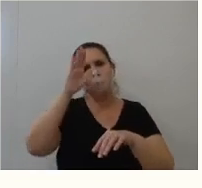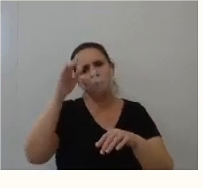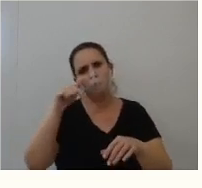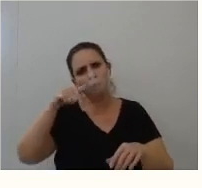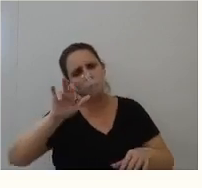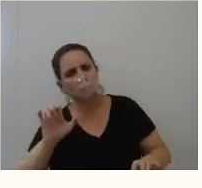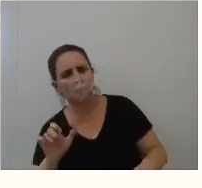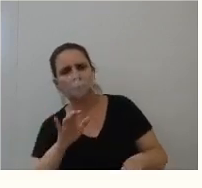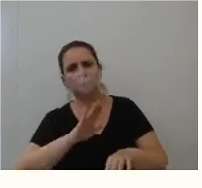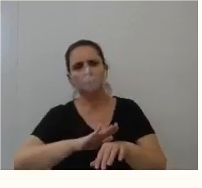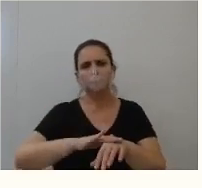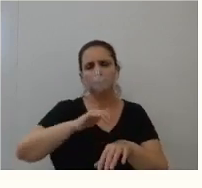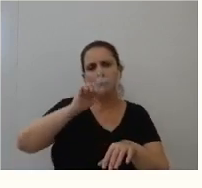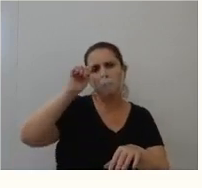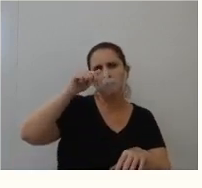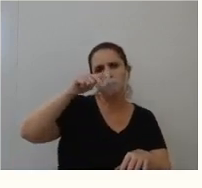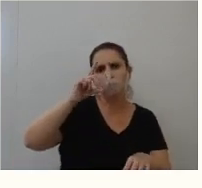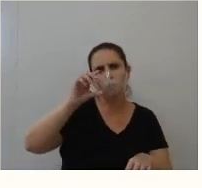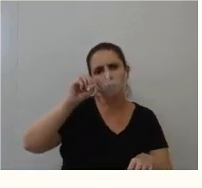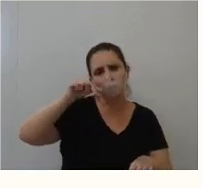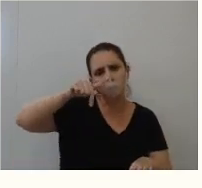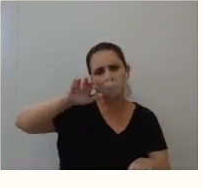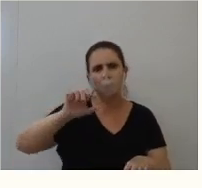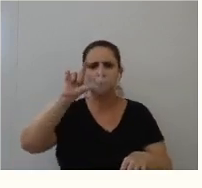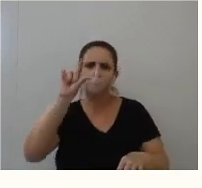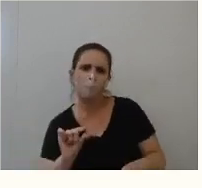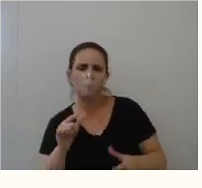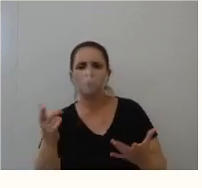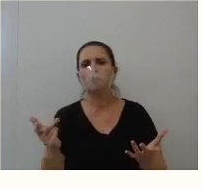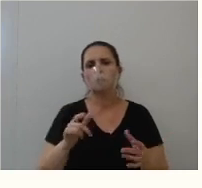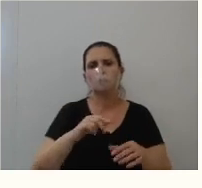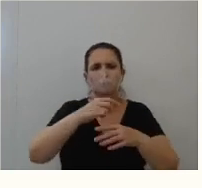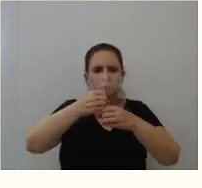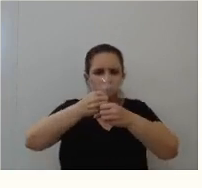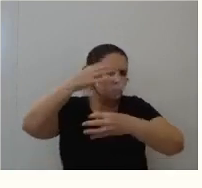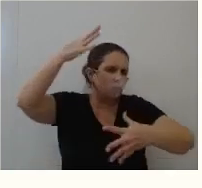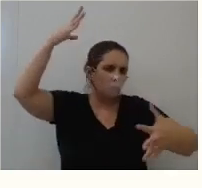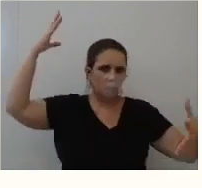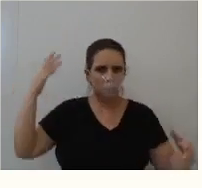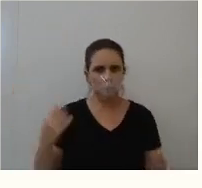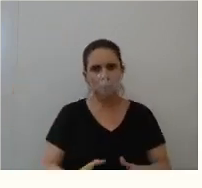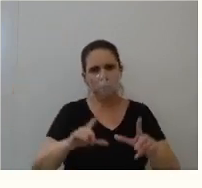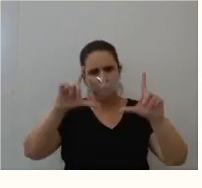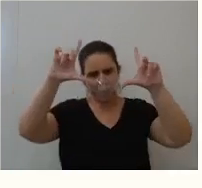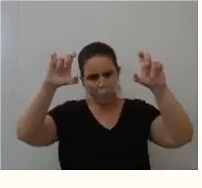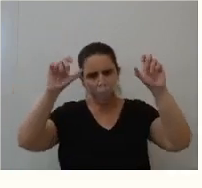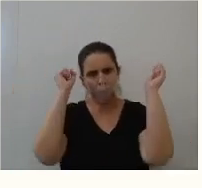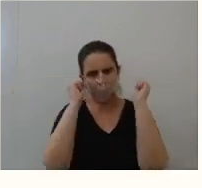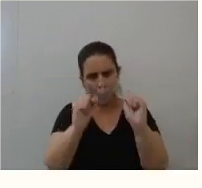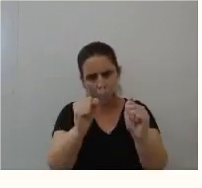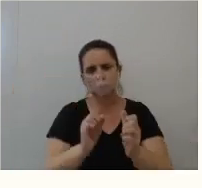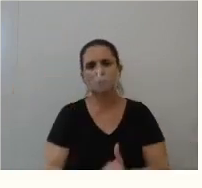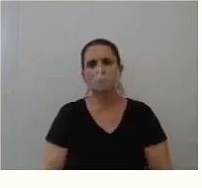do que, menos que ou menos do que. Tem uma série aí, tá bom? Vou deixar para você tirar foto.